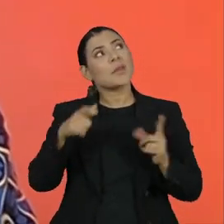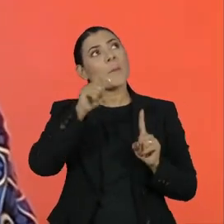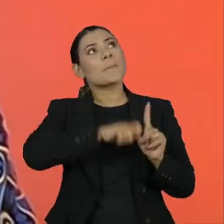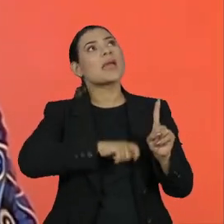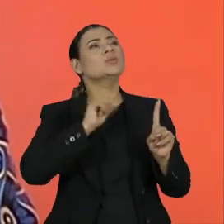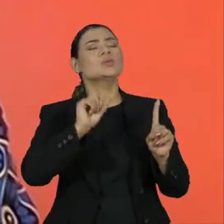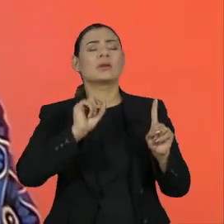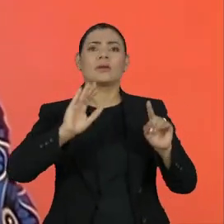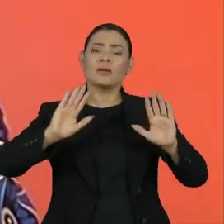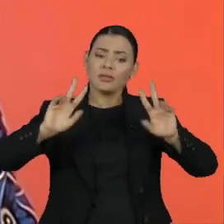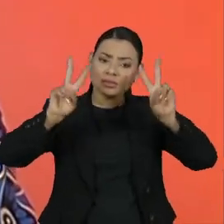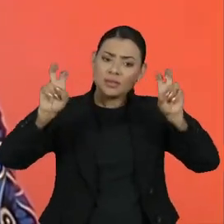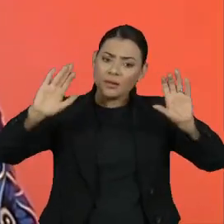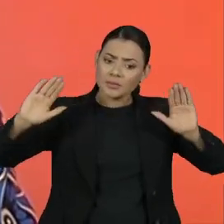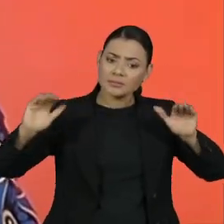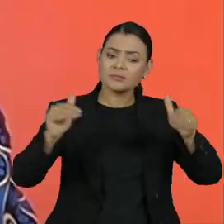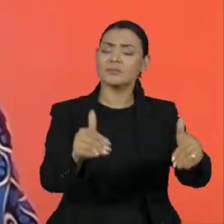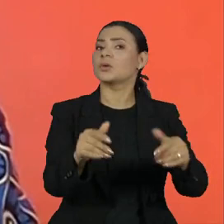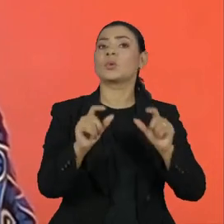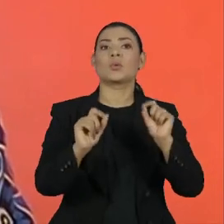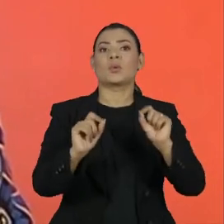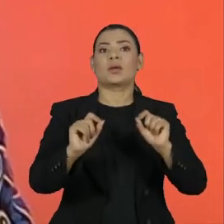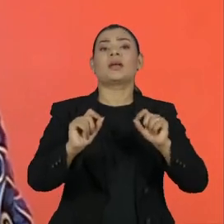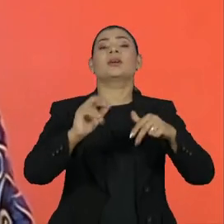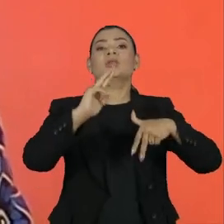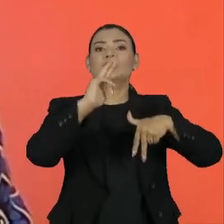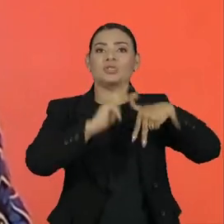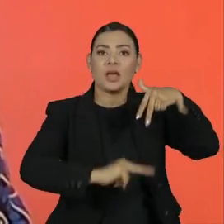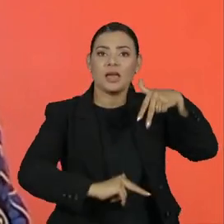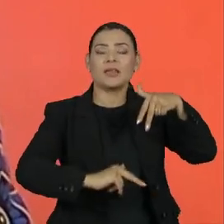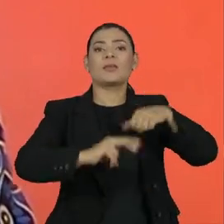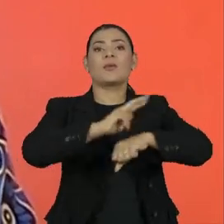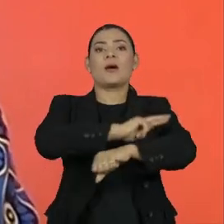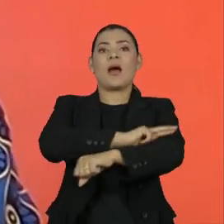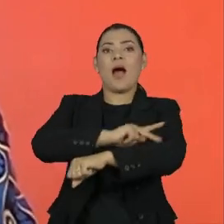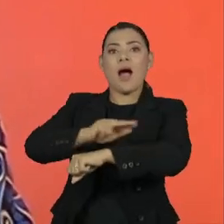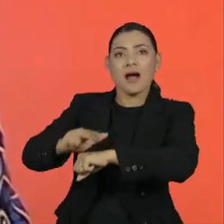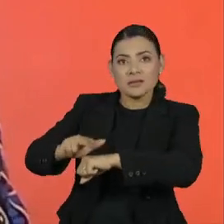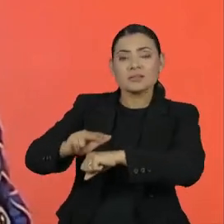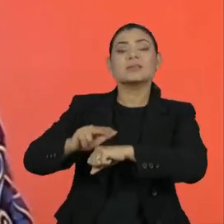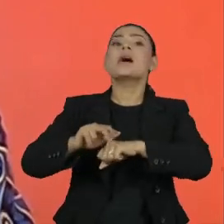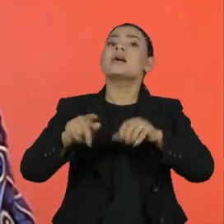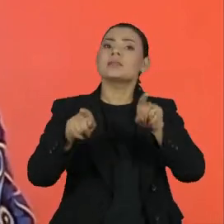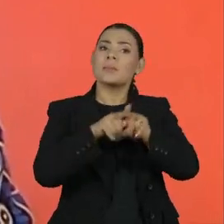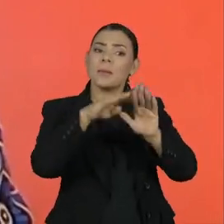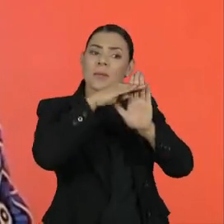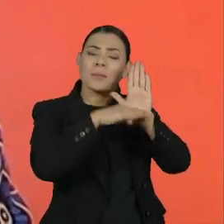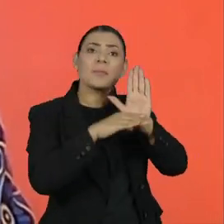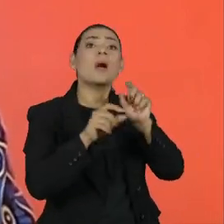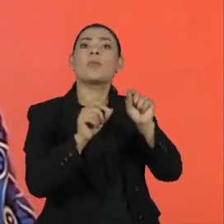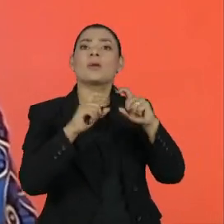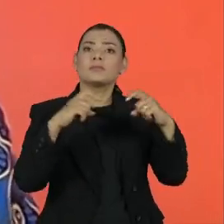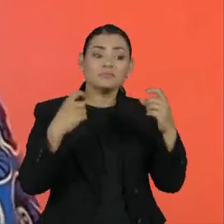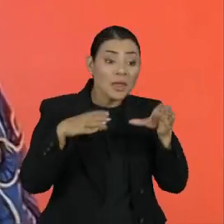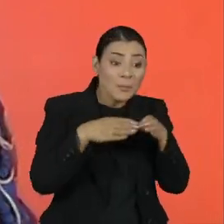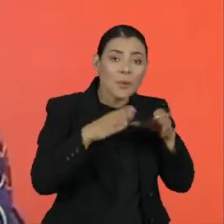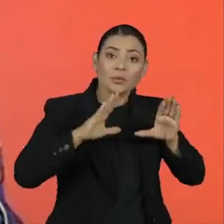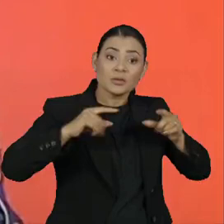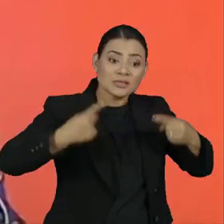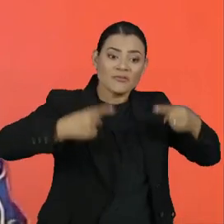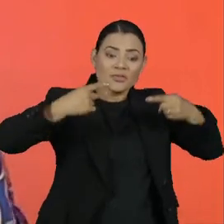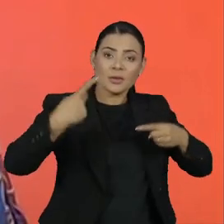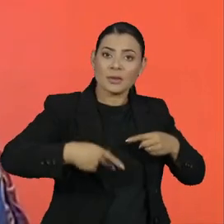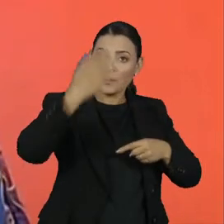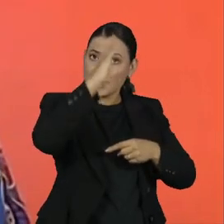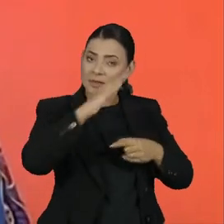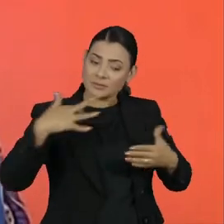pode pautar a questão de gênero e raça, pautar essa interseccionalidade, pautar os desafios do Brasil, pautar